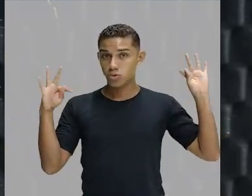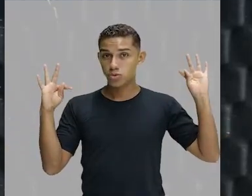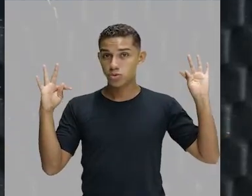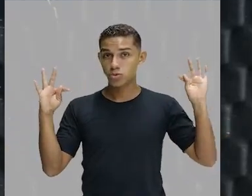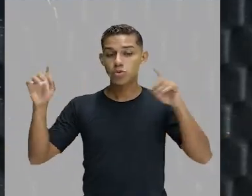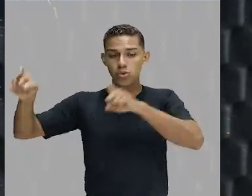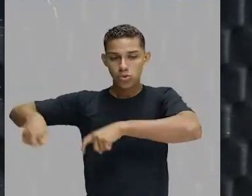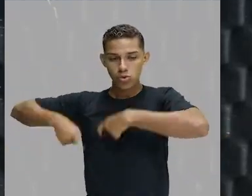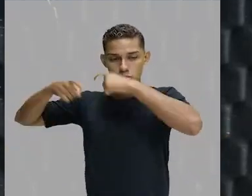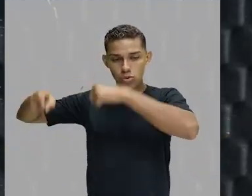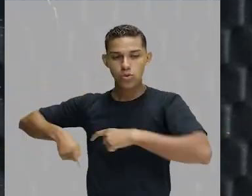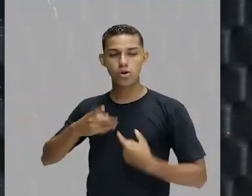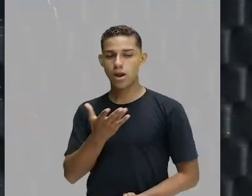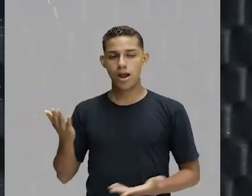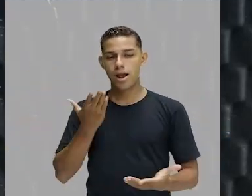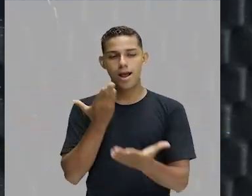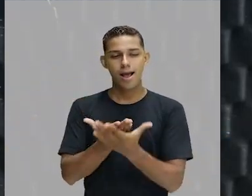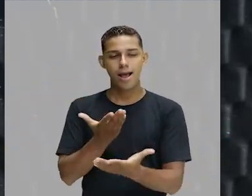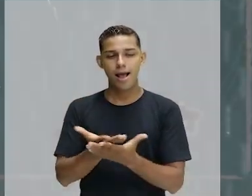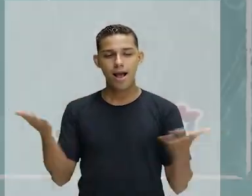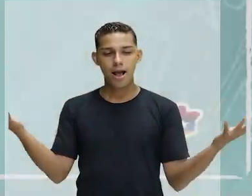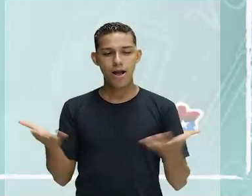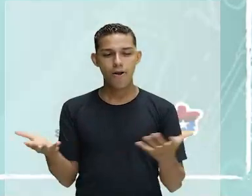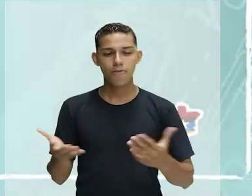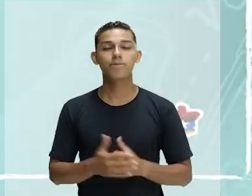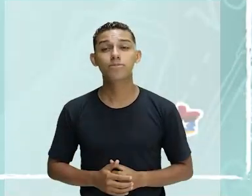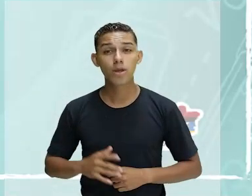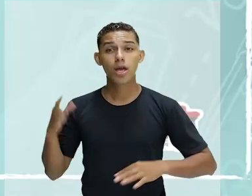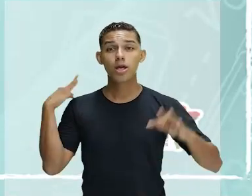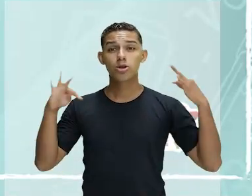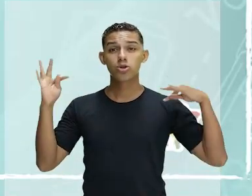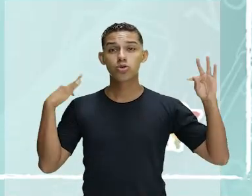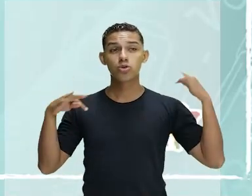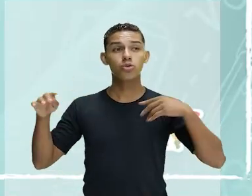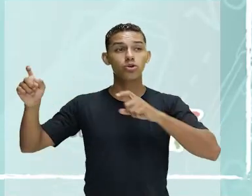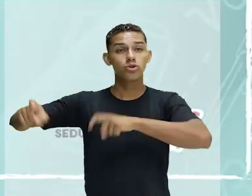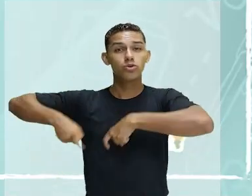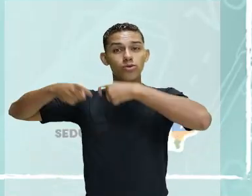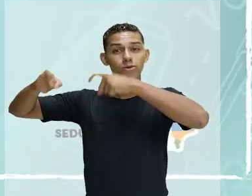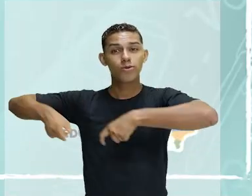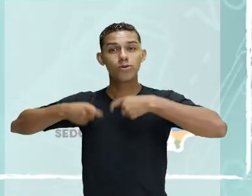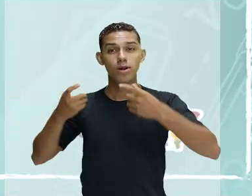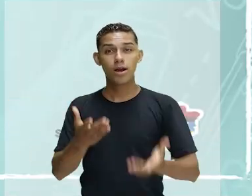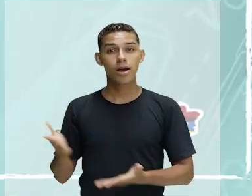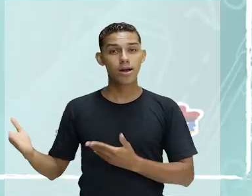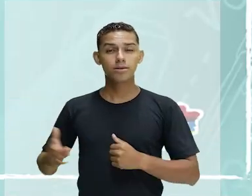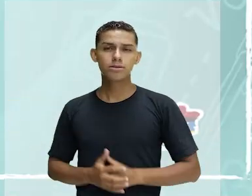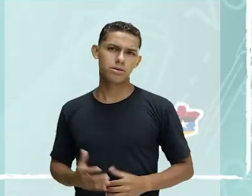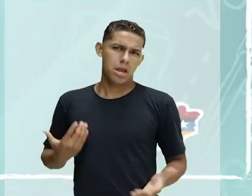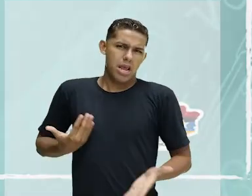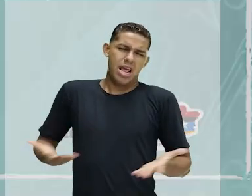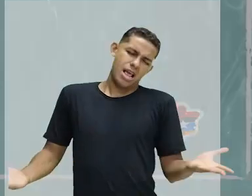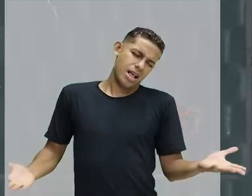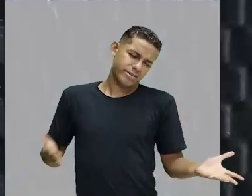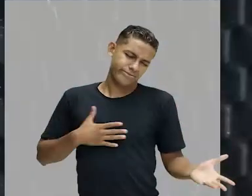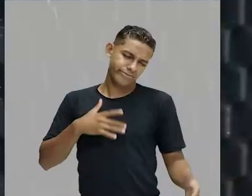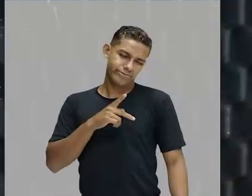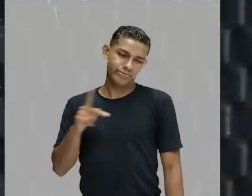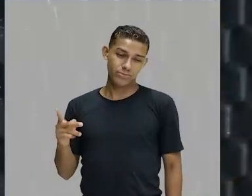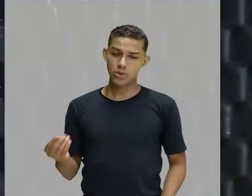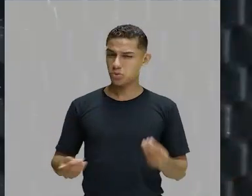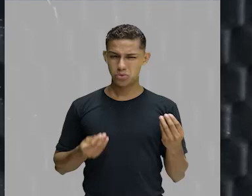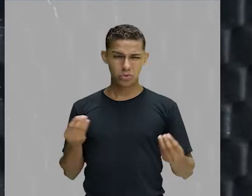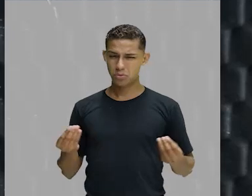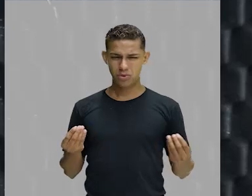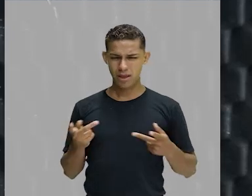rural, exatamente, é essa a nossa aula de hoje. El turismo rural, tá? Ah, professora, turismo rural, como é que é assim? A gente